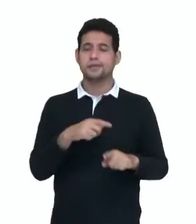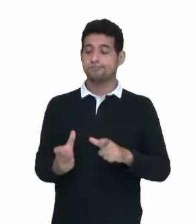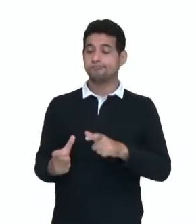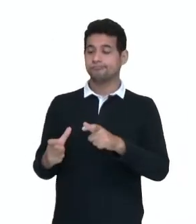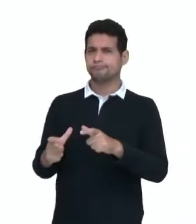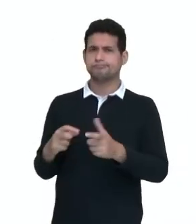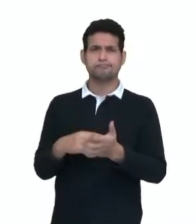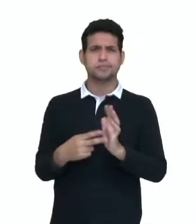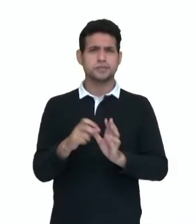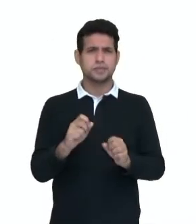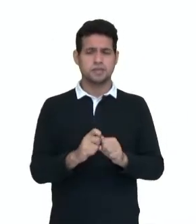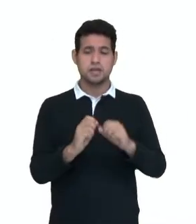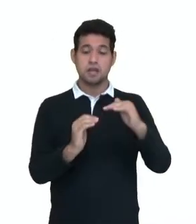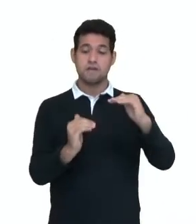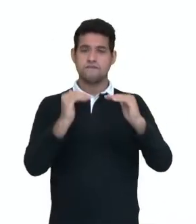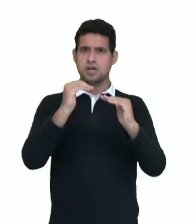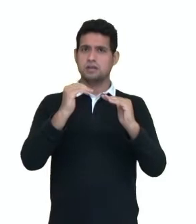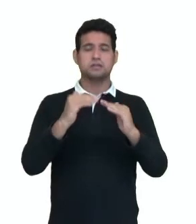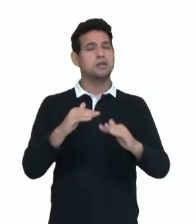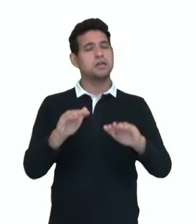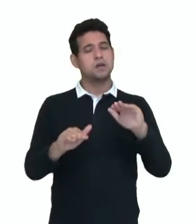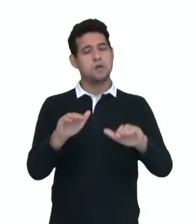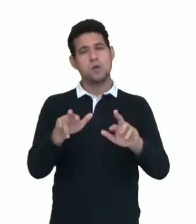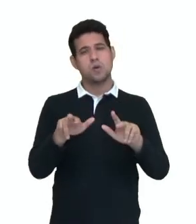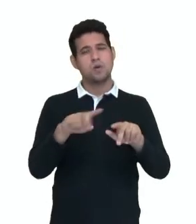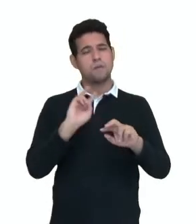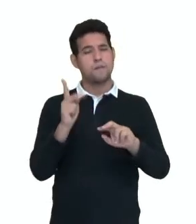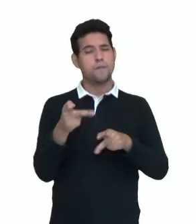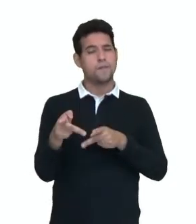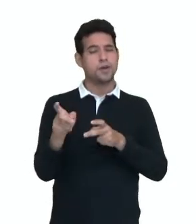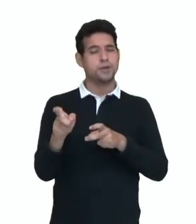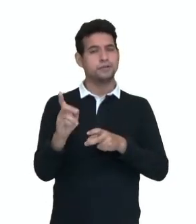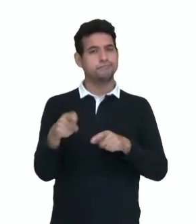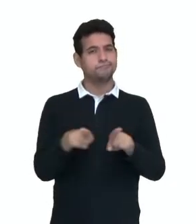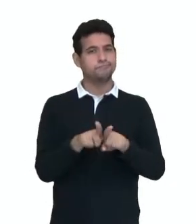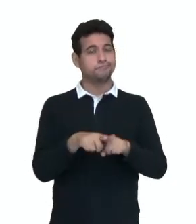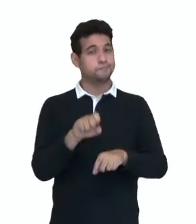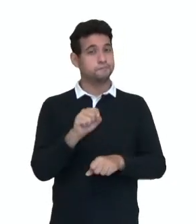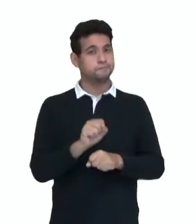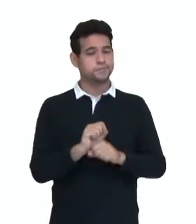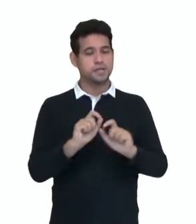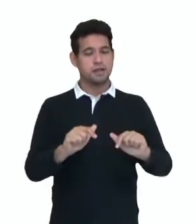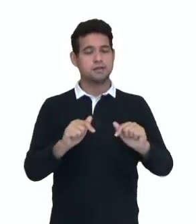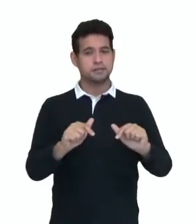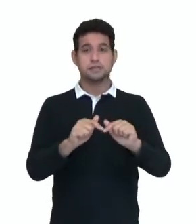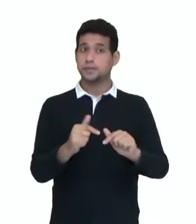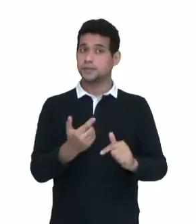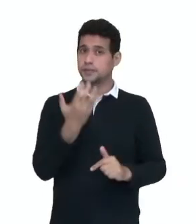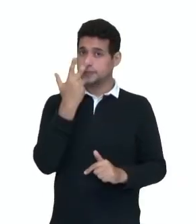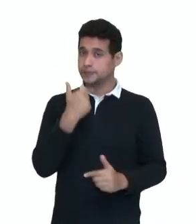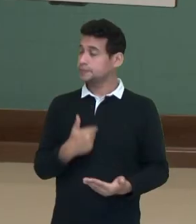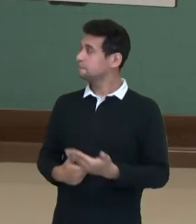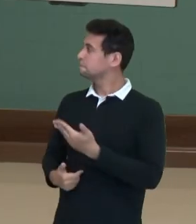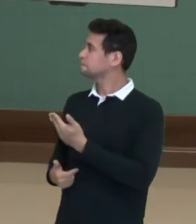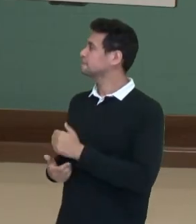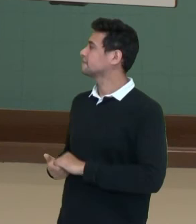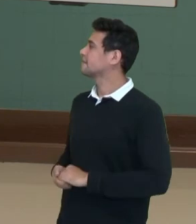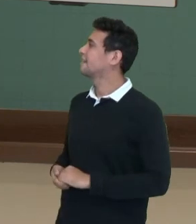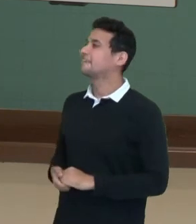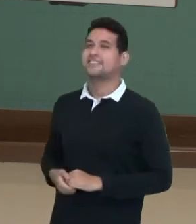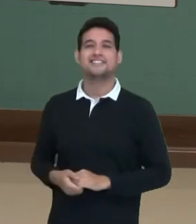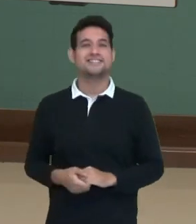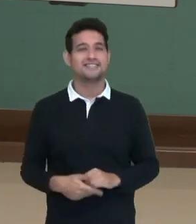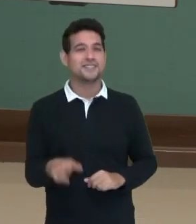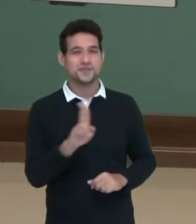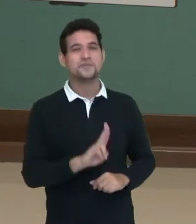lugar que seja mais elevado, conforme a gente observou aqui na ação desse garoto aqui com o barril,